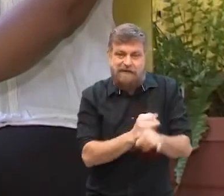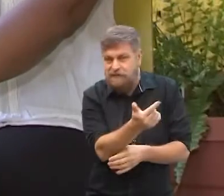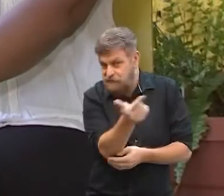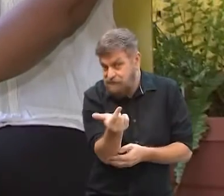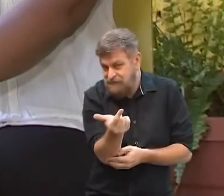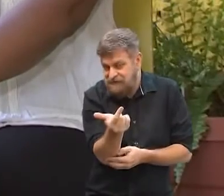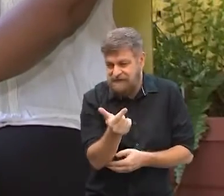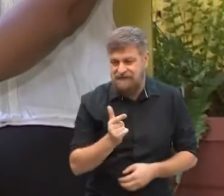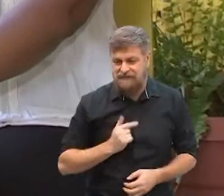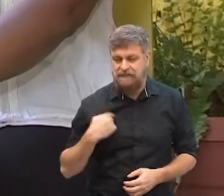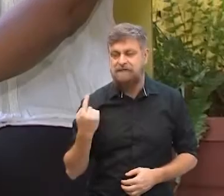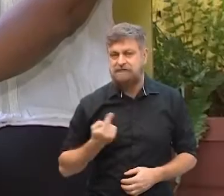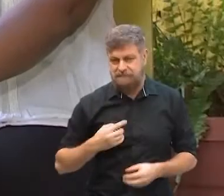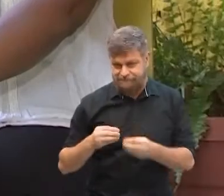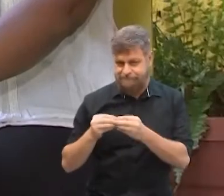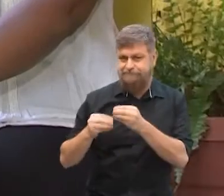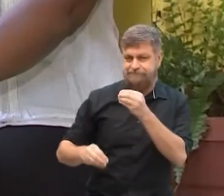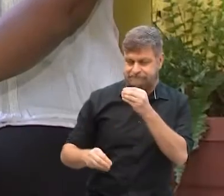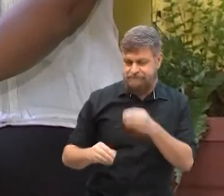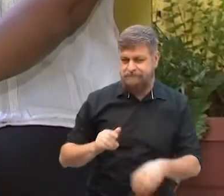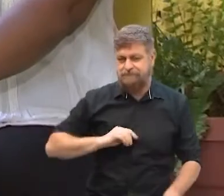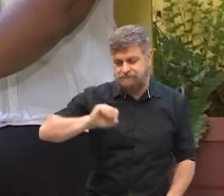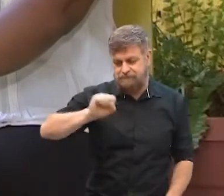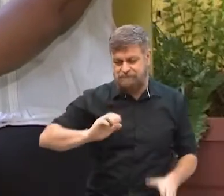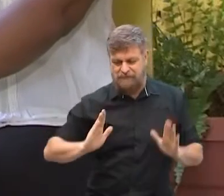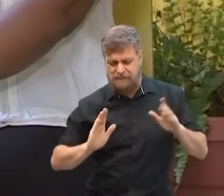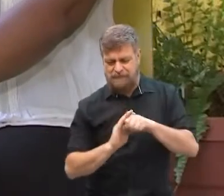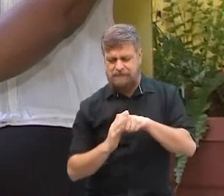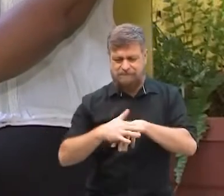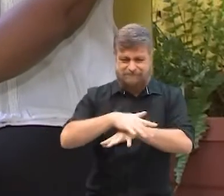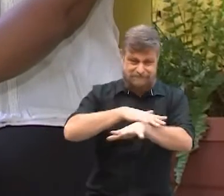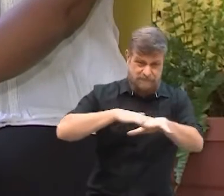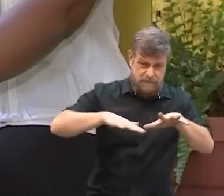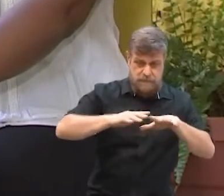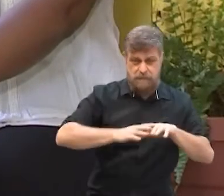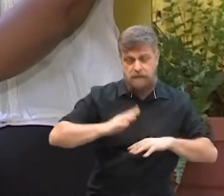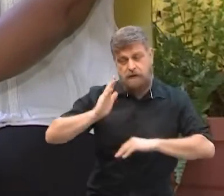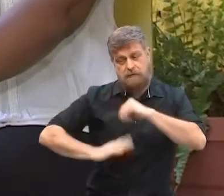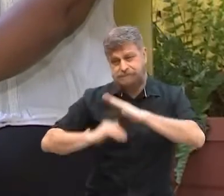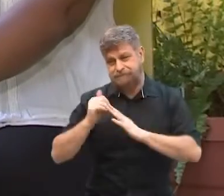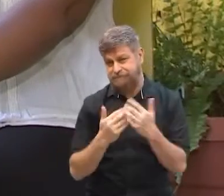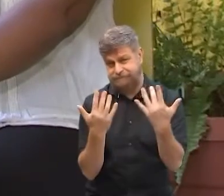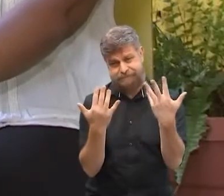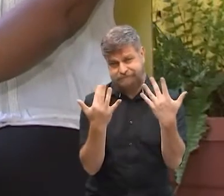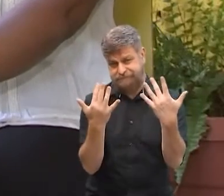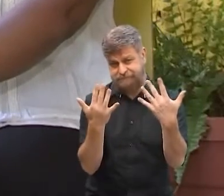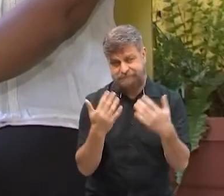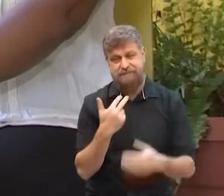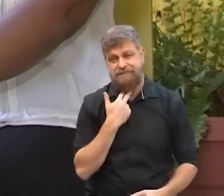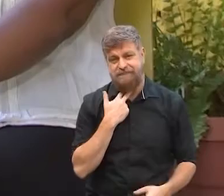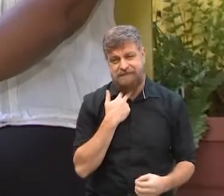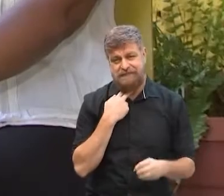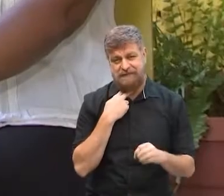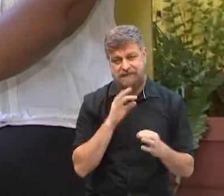A gente foi bem prejudicado nessa época de pandemia. Esse é o tipo de trabalho que realmente não dá pra fazer à distância, né? Não